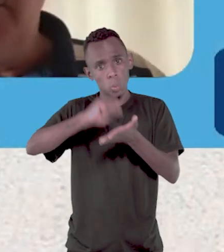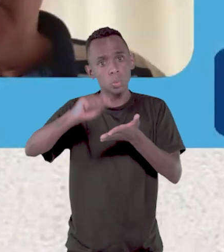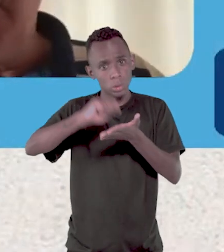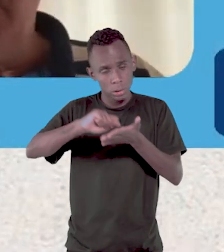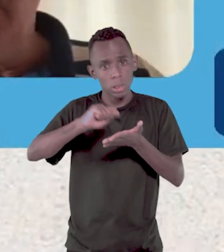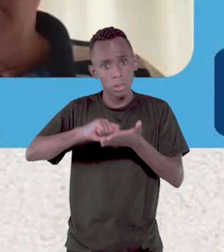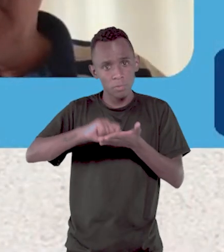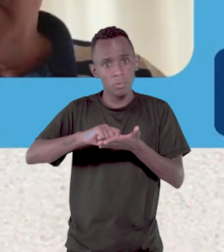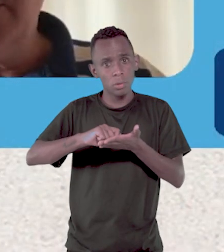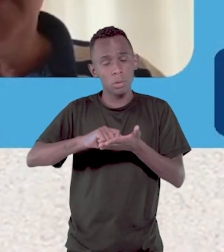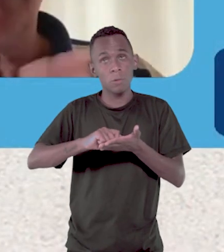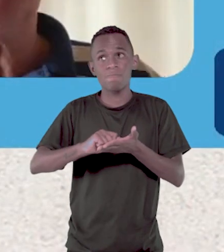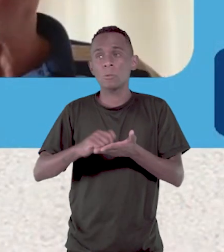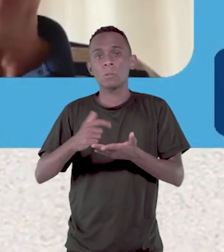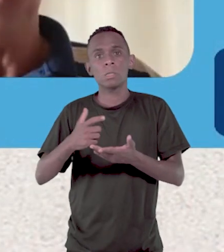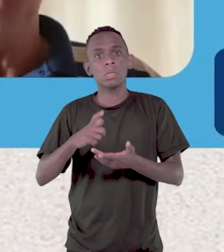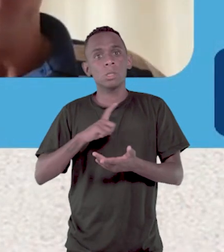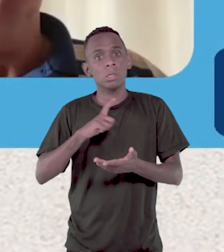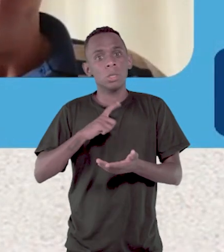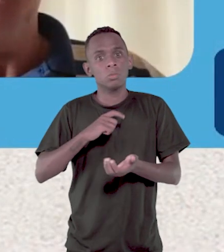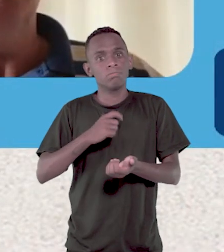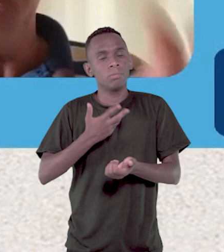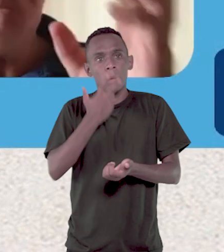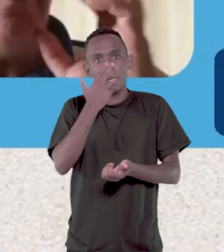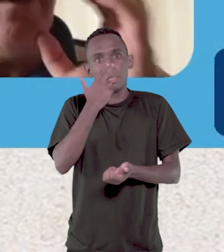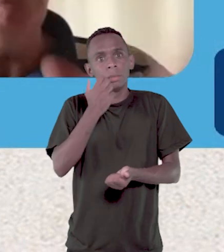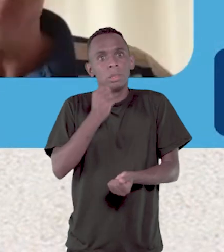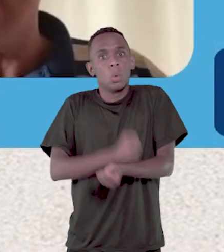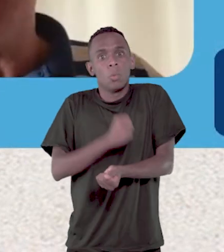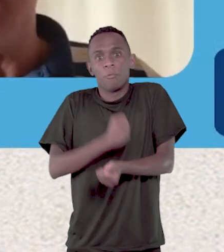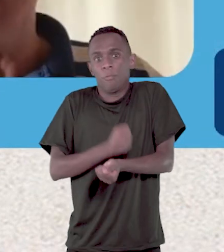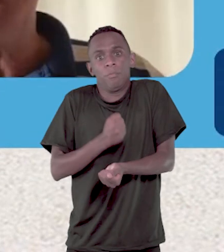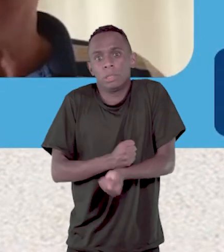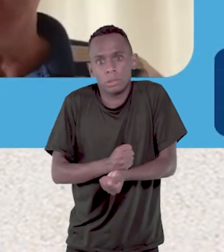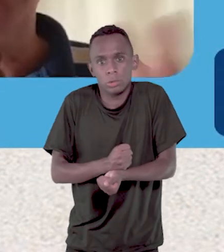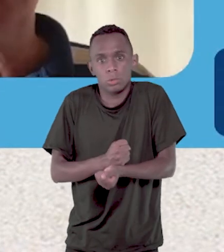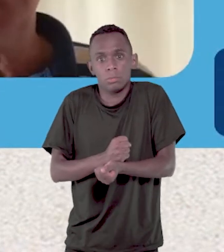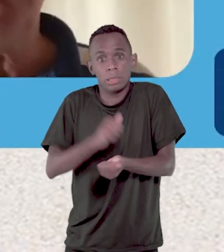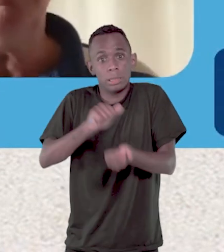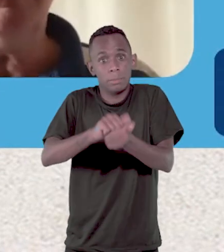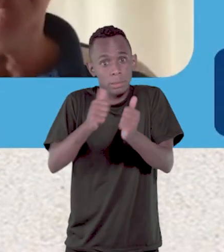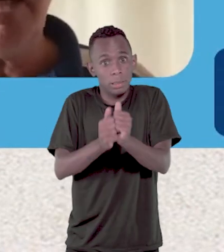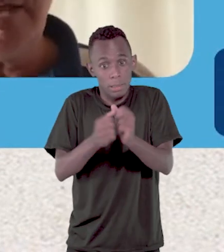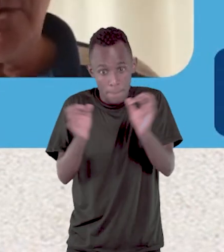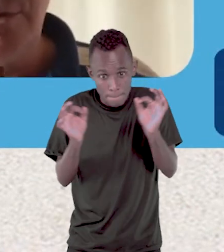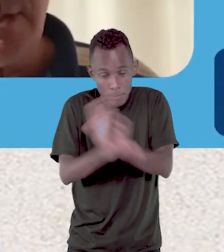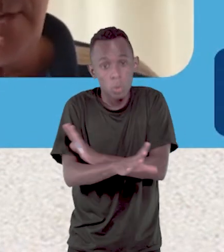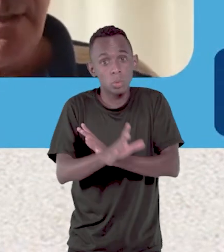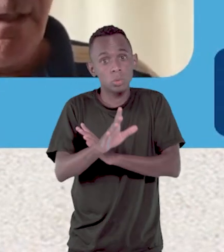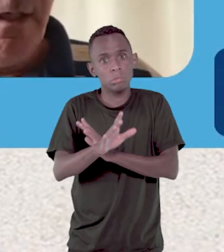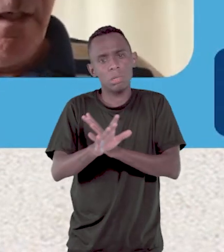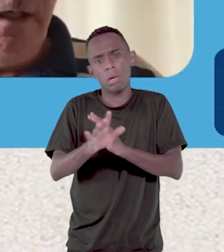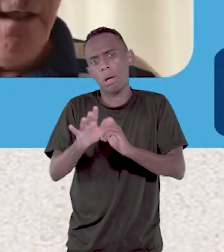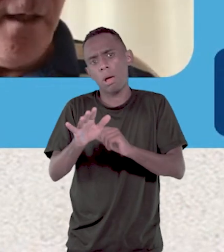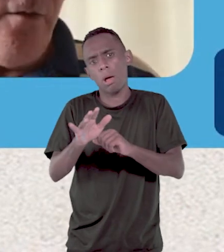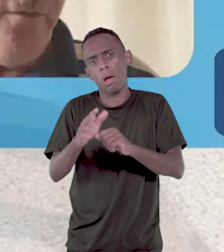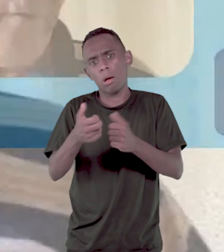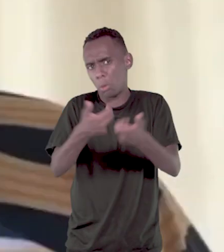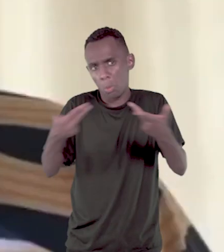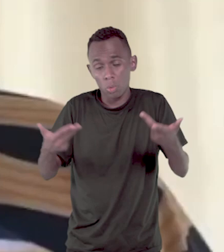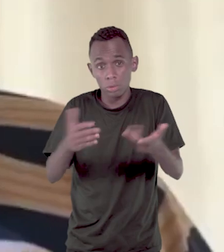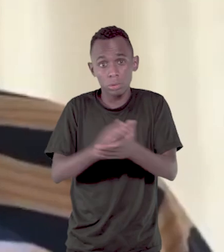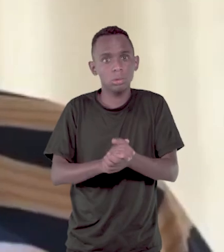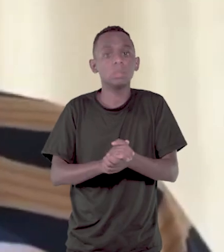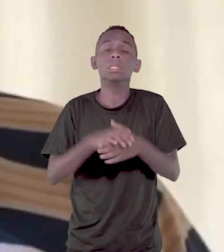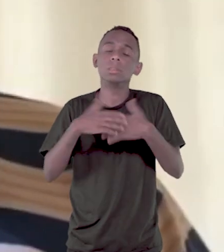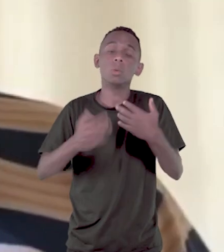tenho meio obsessão por encontrar a forma adequada de dizer determinadas coisas. Então,